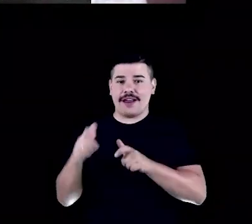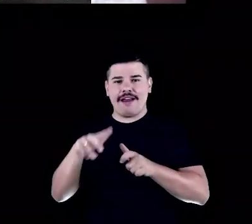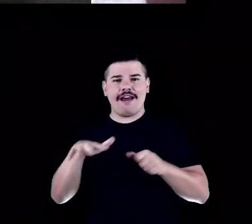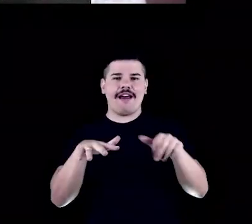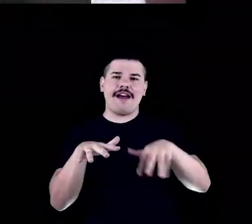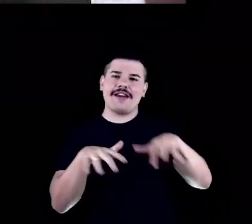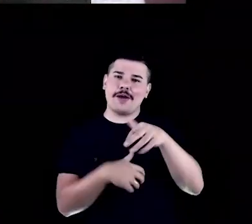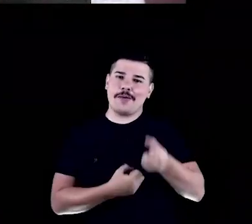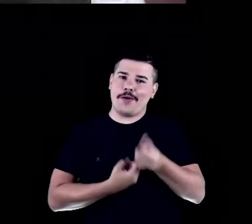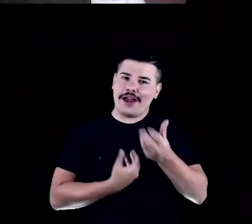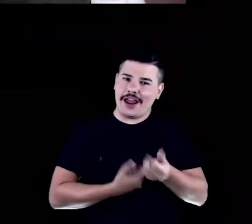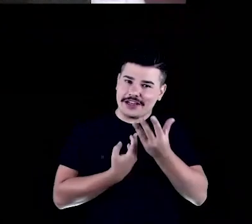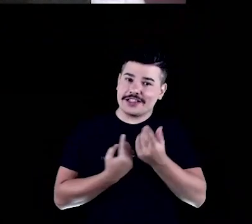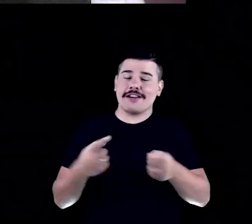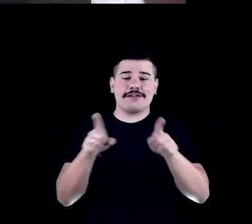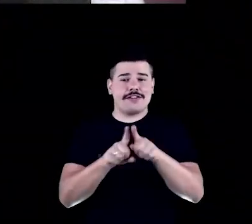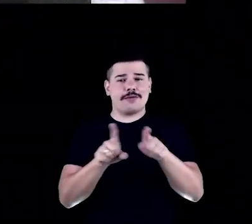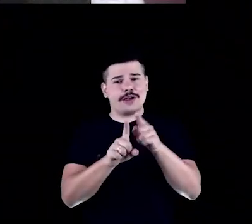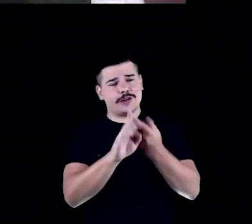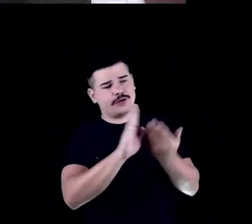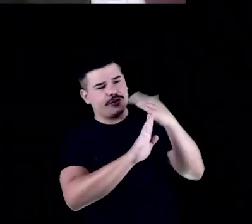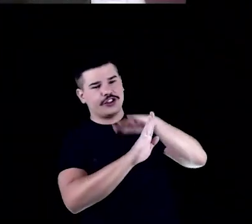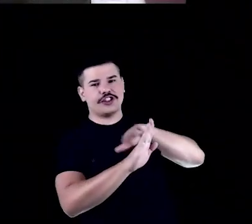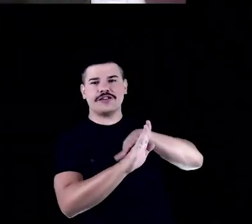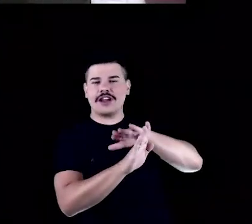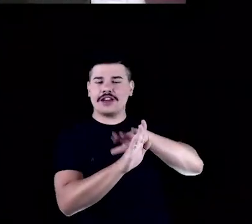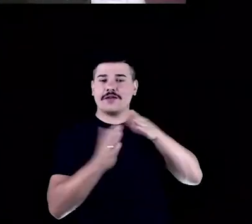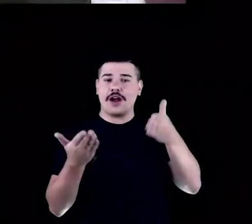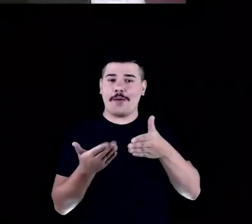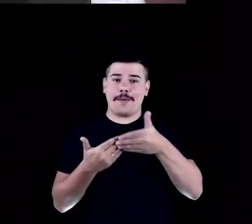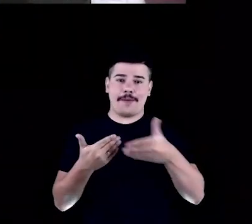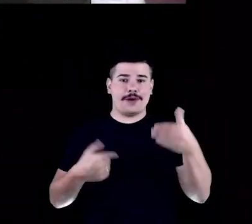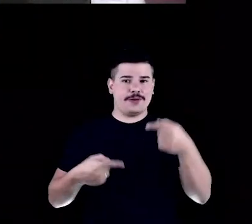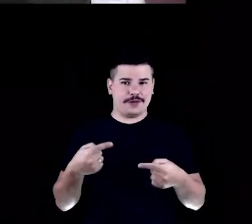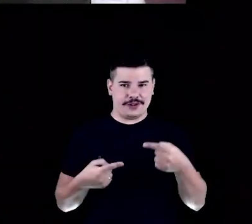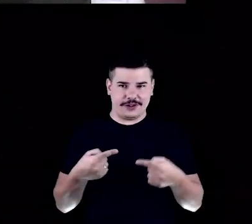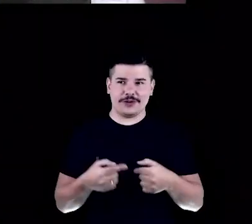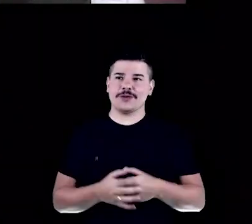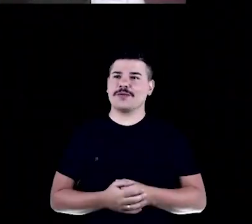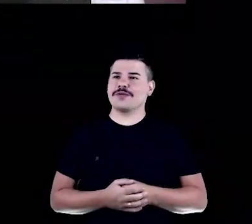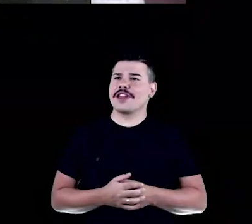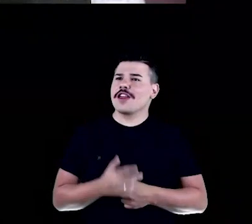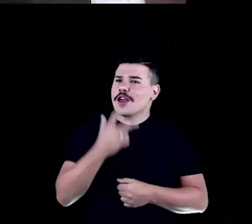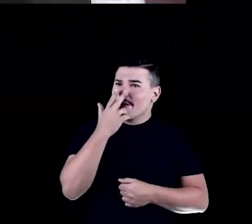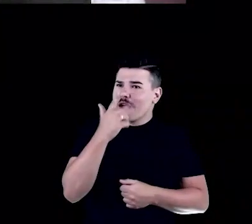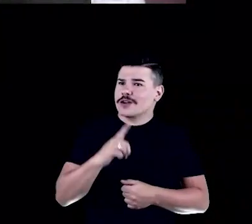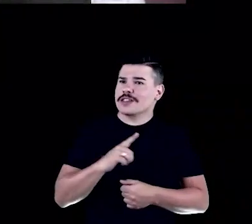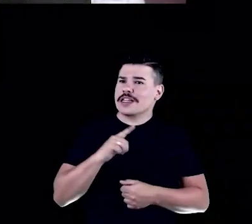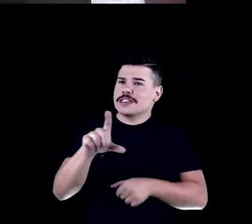polos da poética profunda e da subjetividade que explode em movimento político. E acho